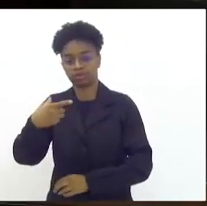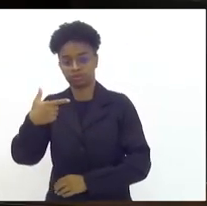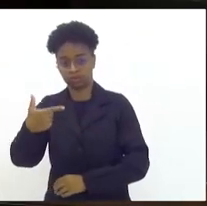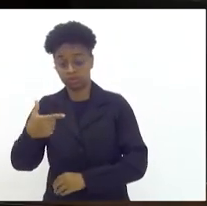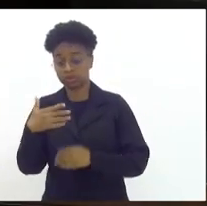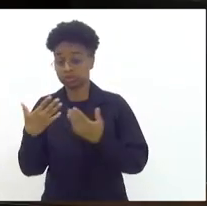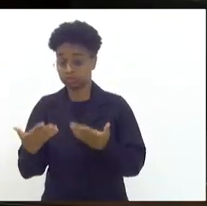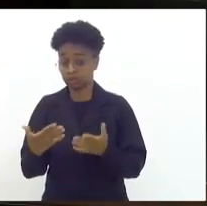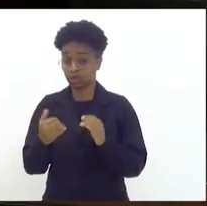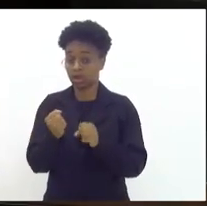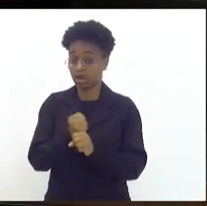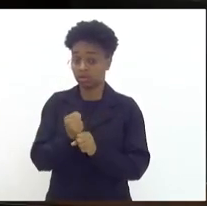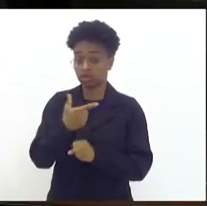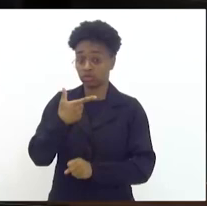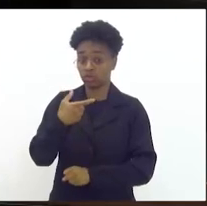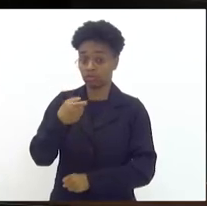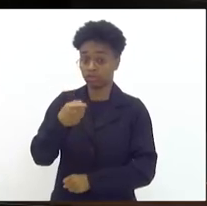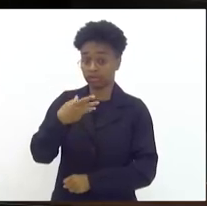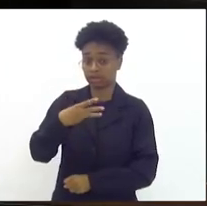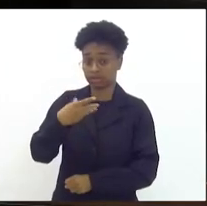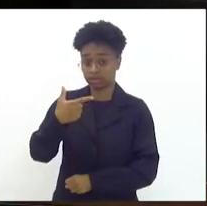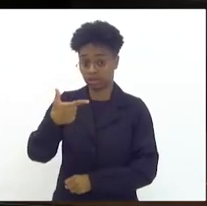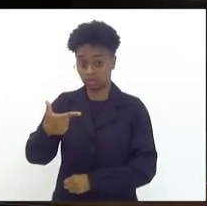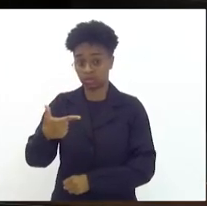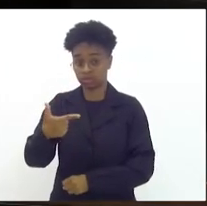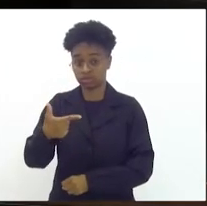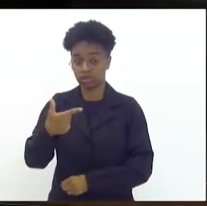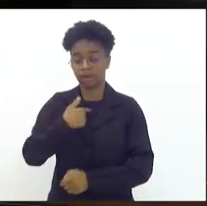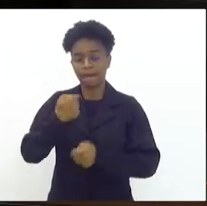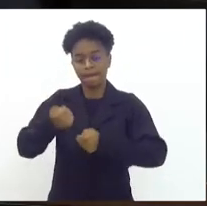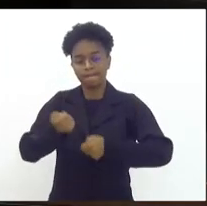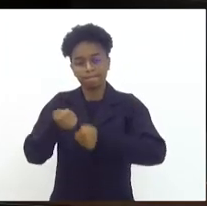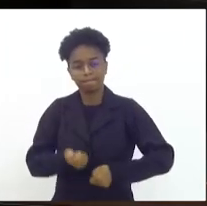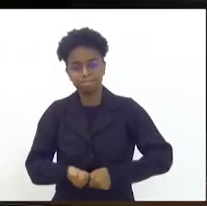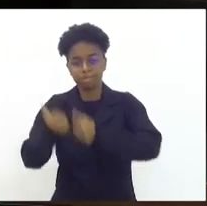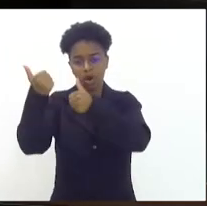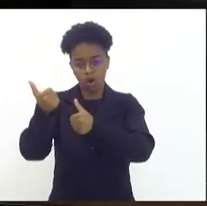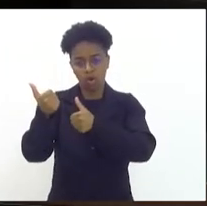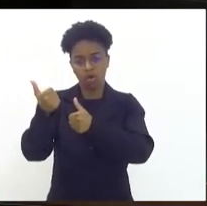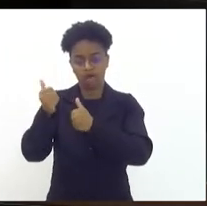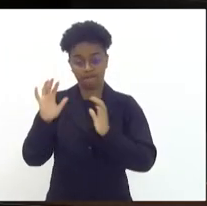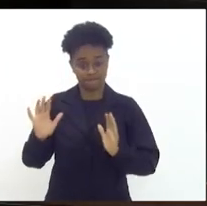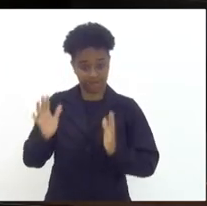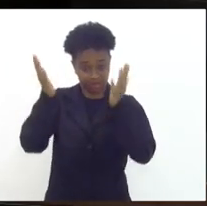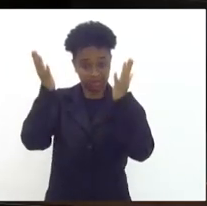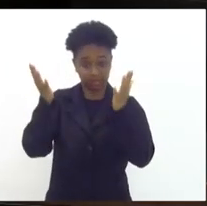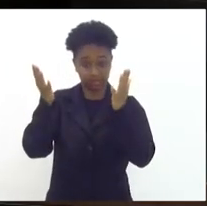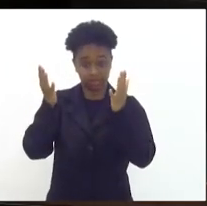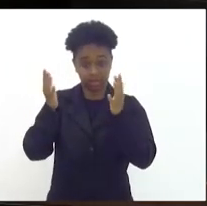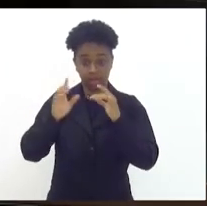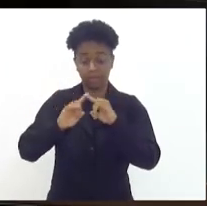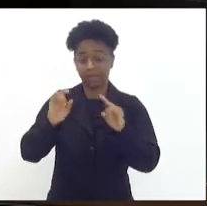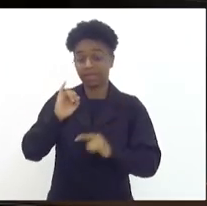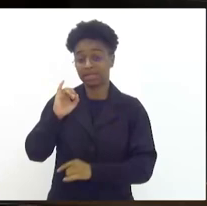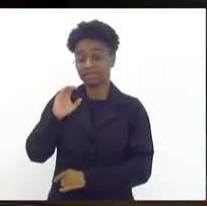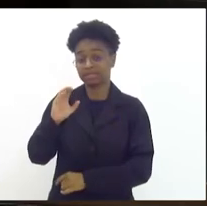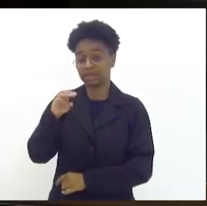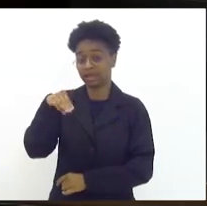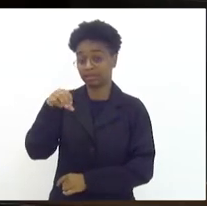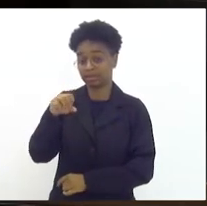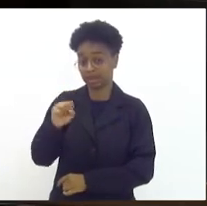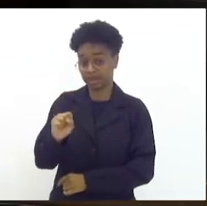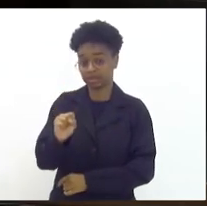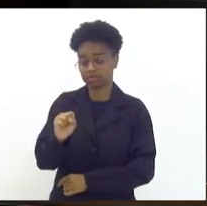em 2032 quando tiver estourando champanhe na festa de Réveillon o ICMS não só